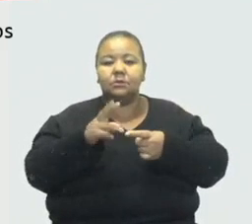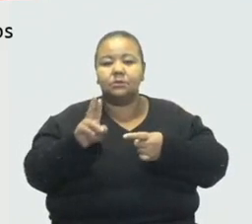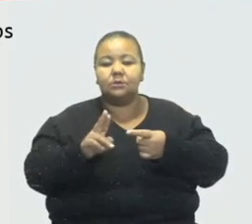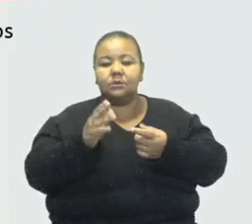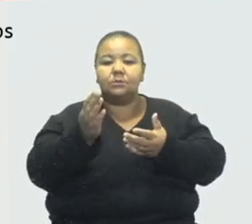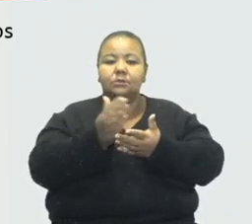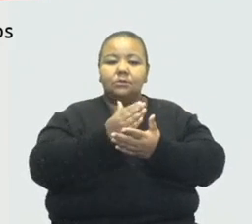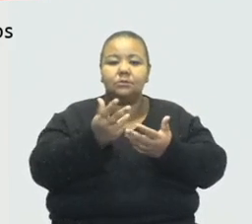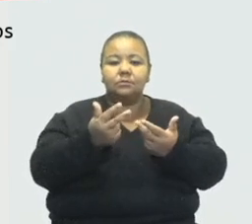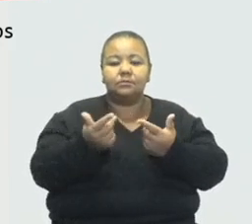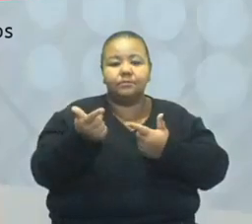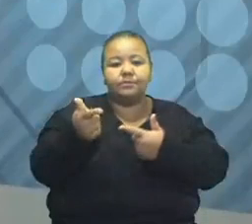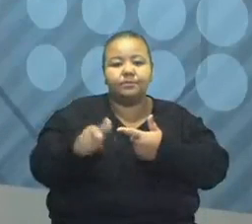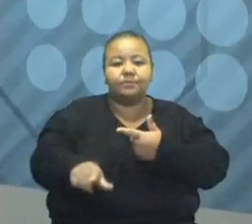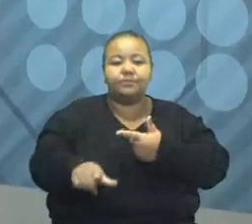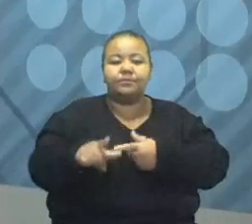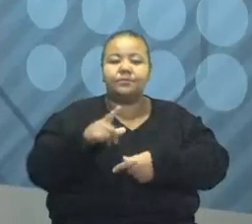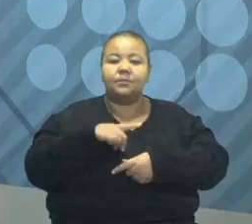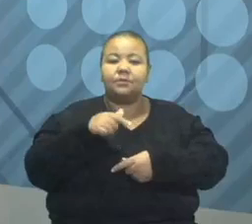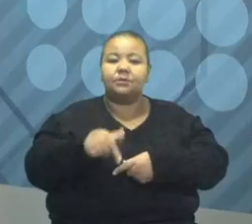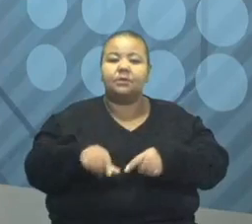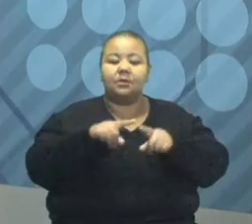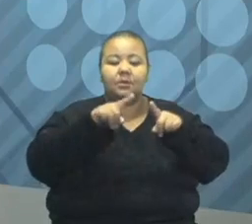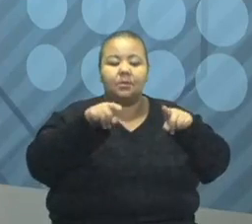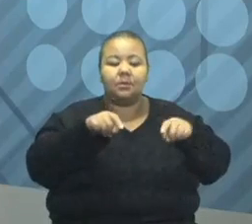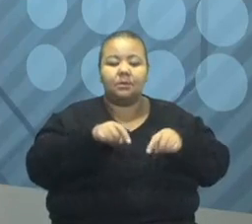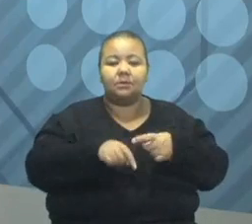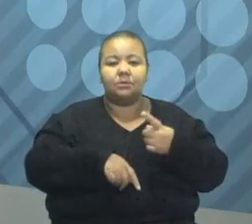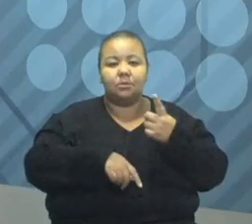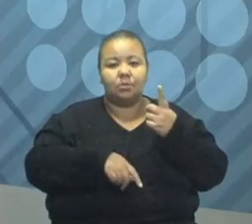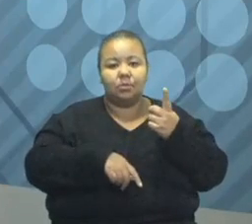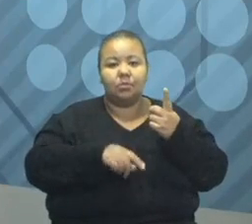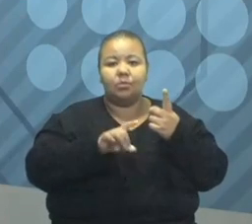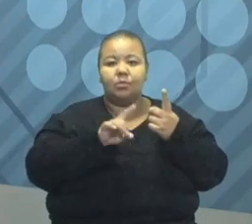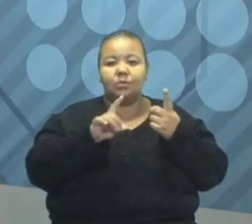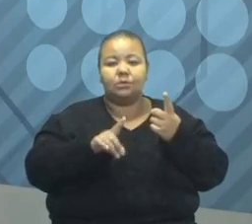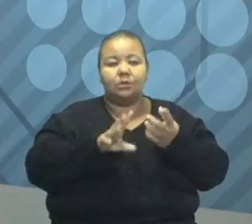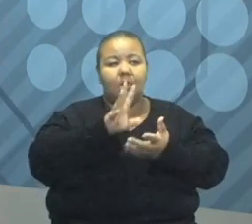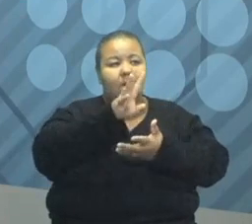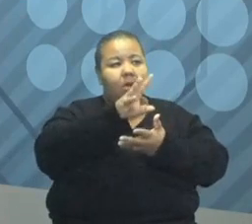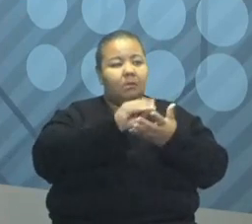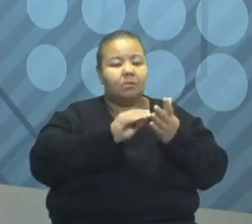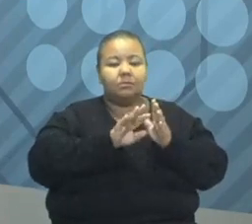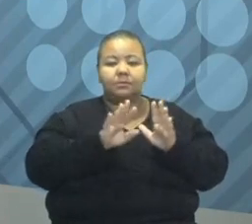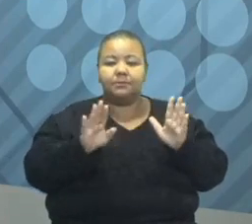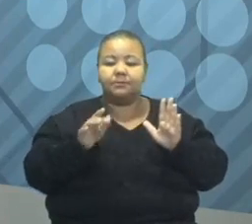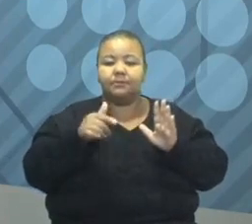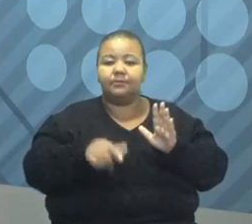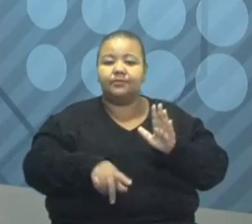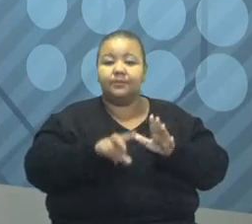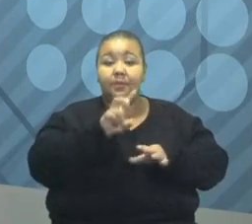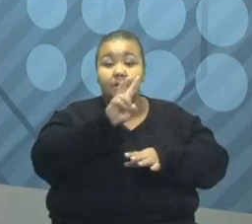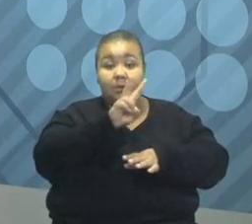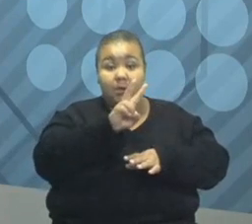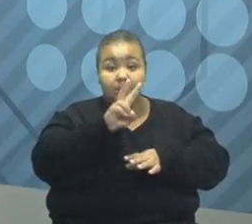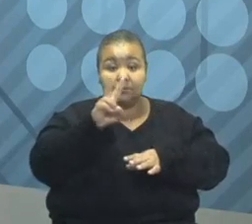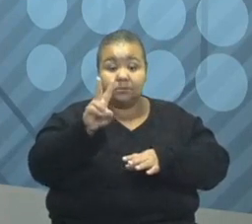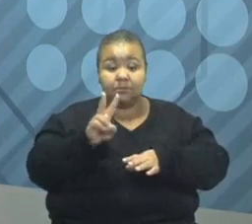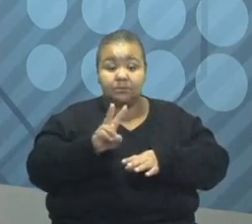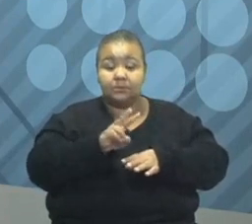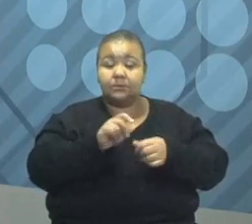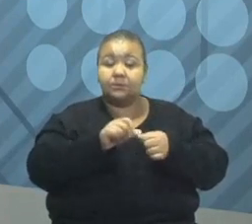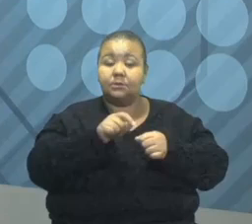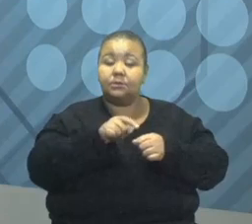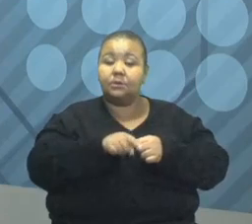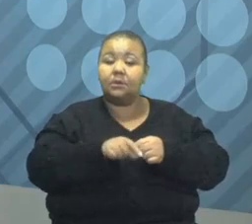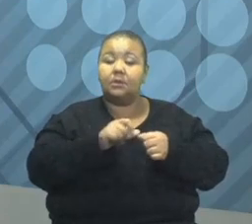para obtê-los. Então, quando nós temos uma matriz de ordem 1, a gente só copia o elemento. Uma matriz de ordem 2, o que nós